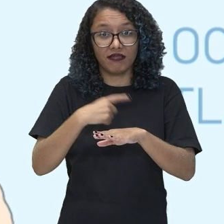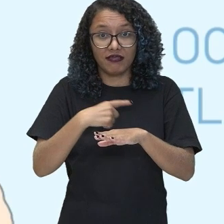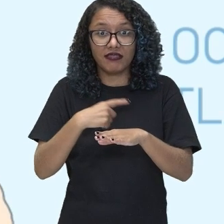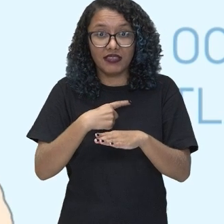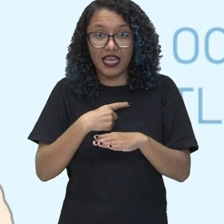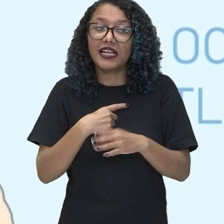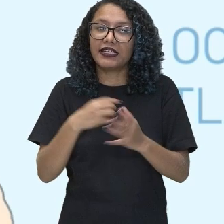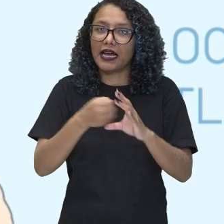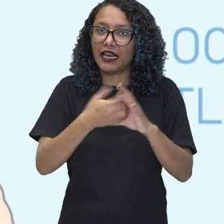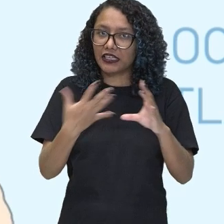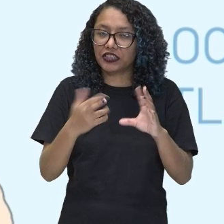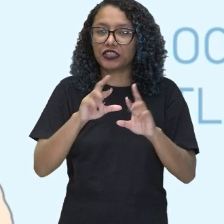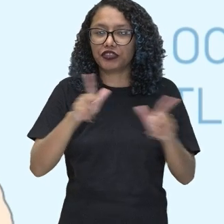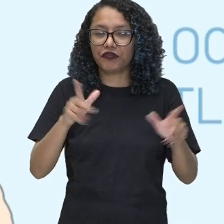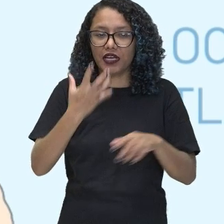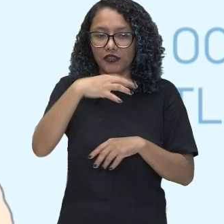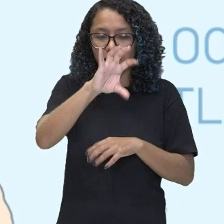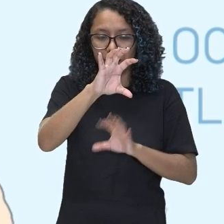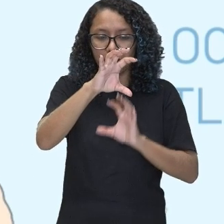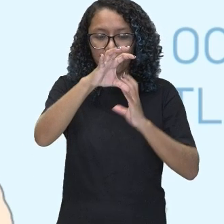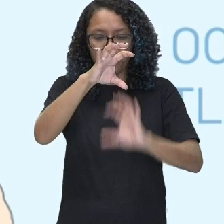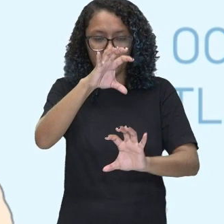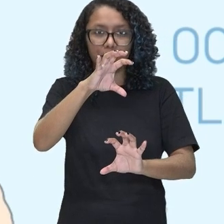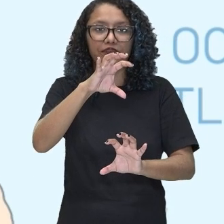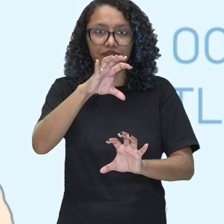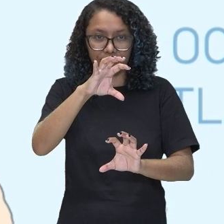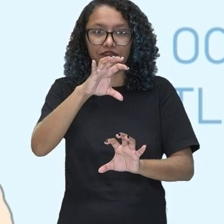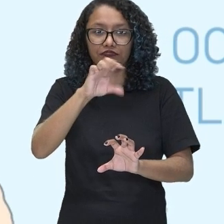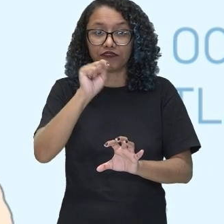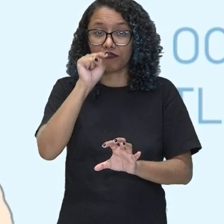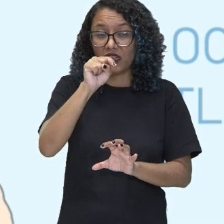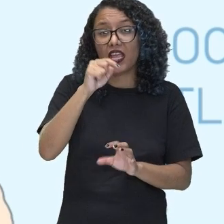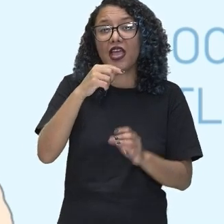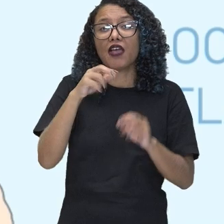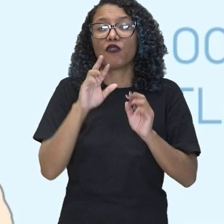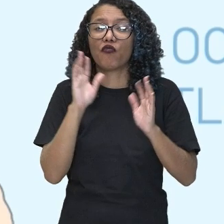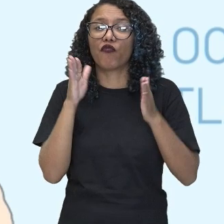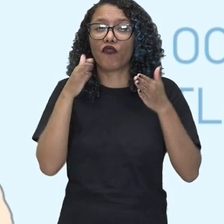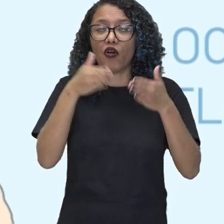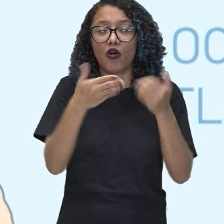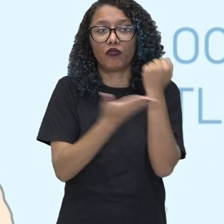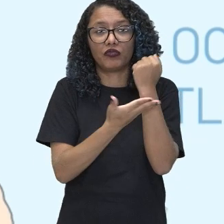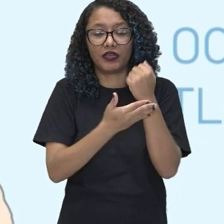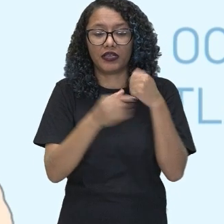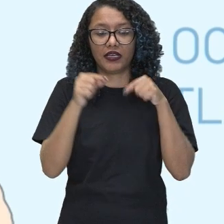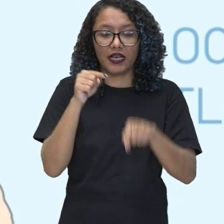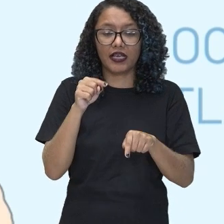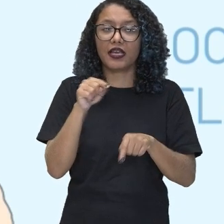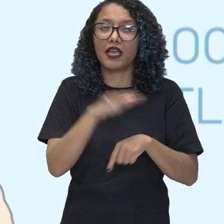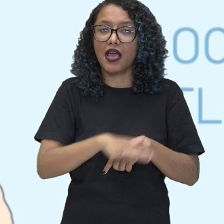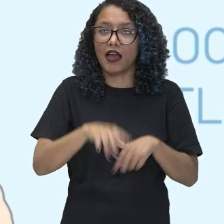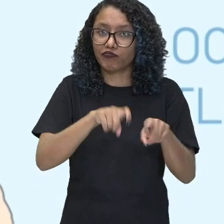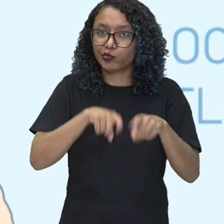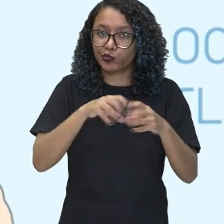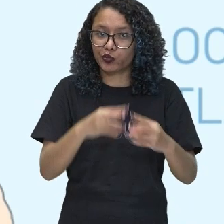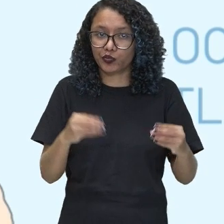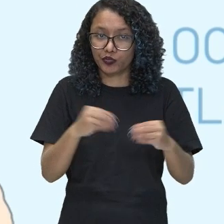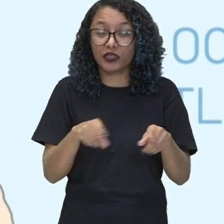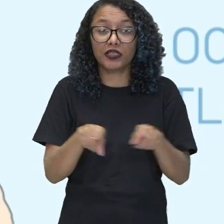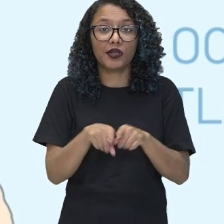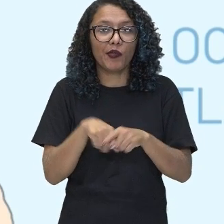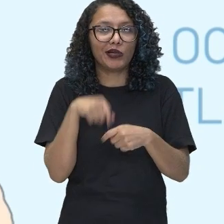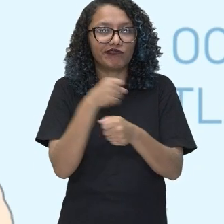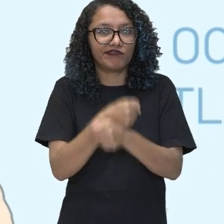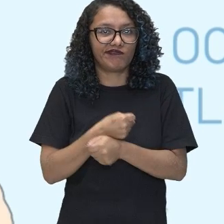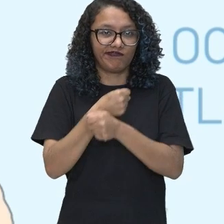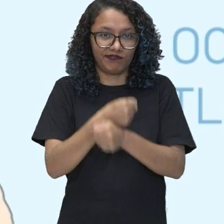madeireiras, e a parte do sul, então, ligada a essa economia do algodão e mão de obra negra escravizada. A partir de